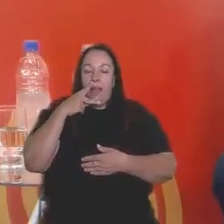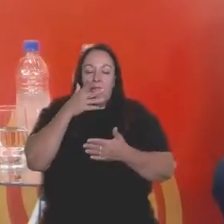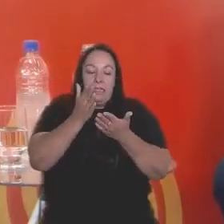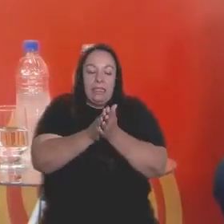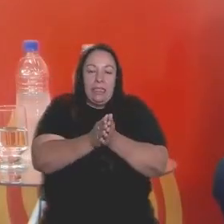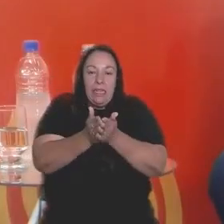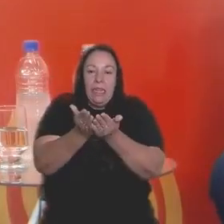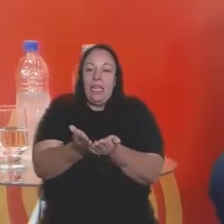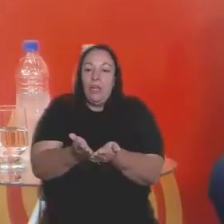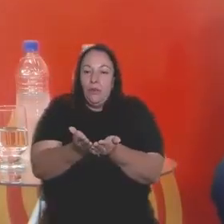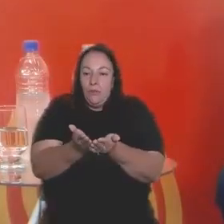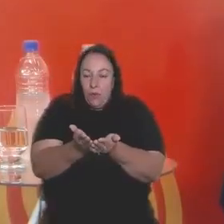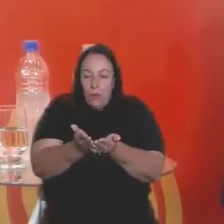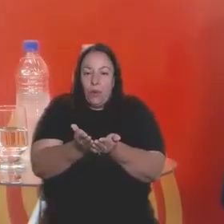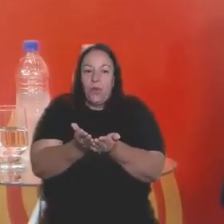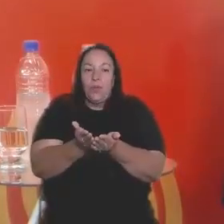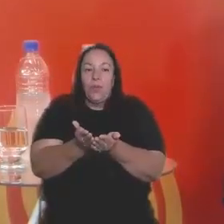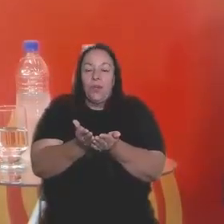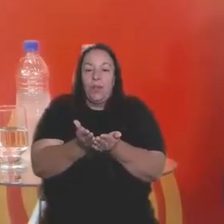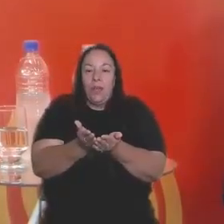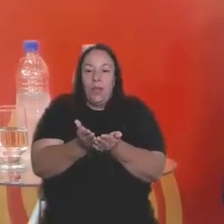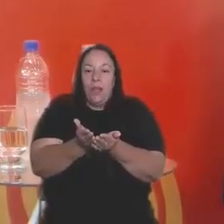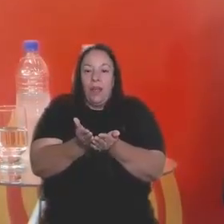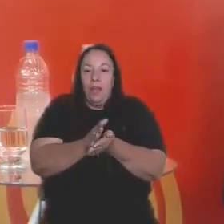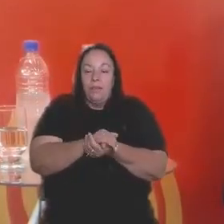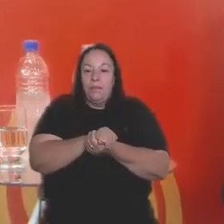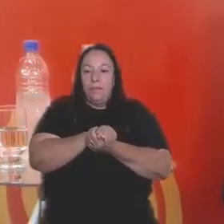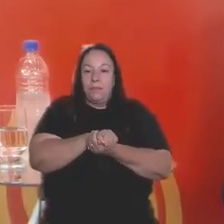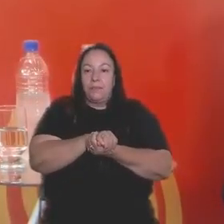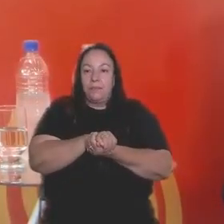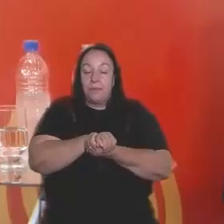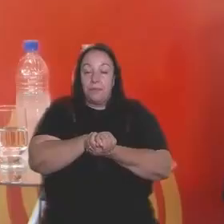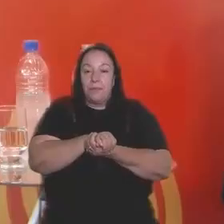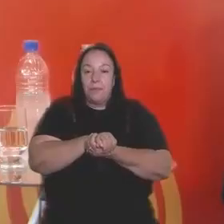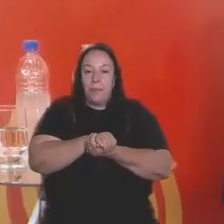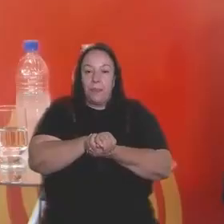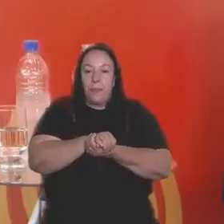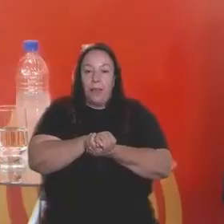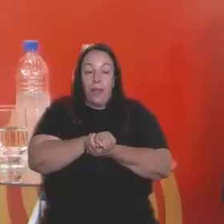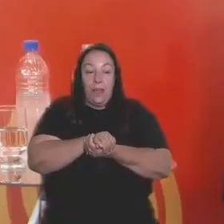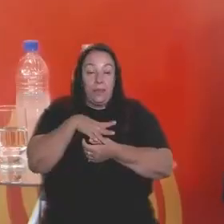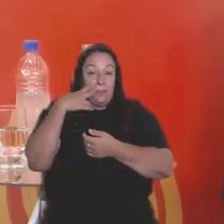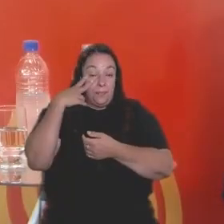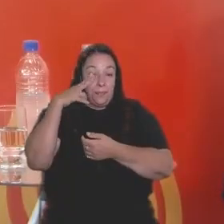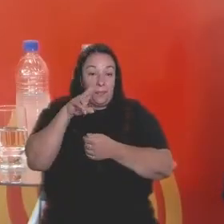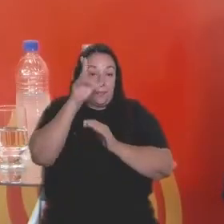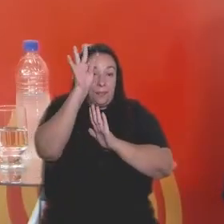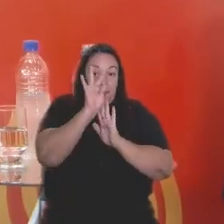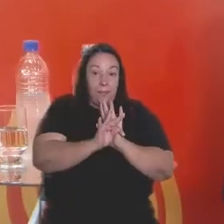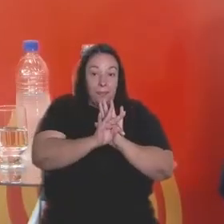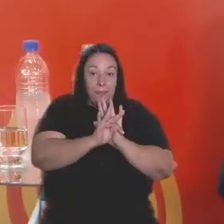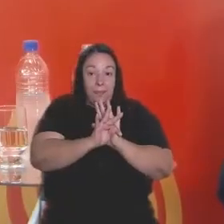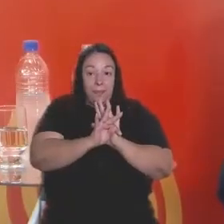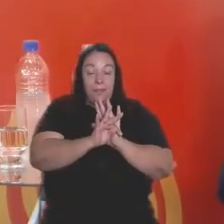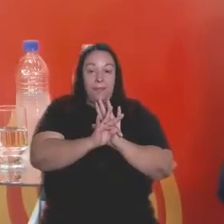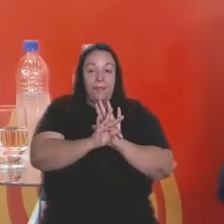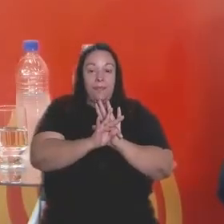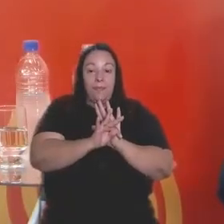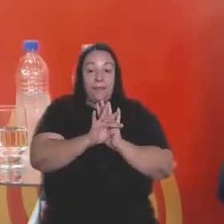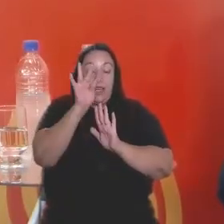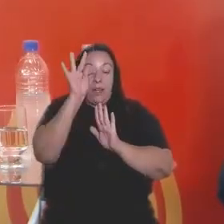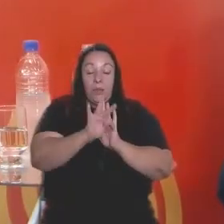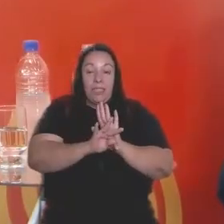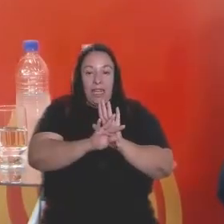livro? Como é que ele foi moldado aí quando você chegou o texto? Eu sei que é um processo complicado, né? Que